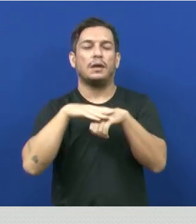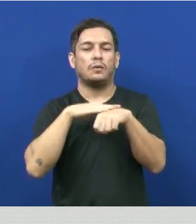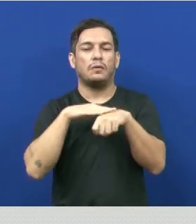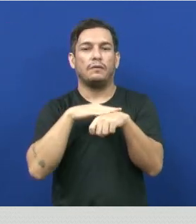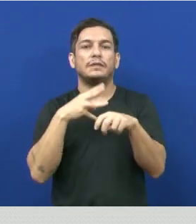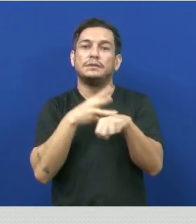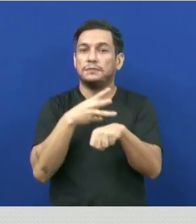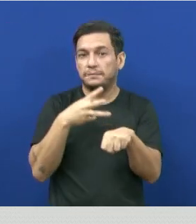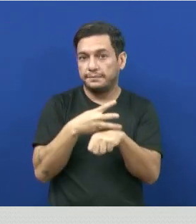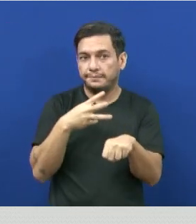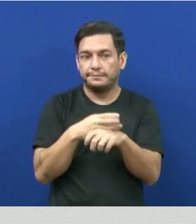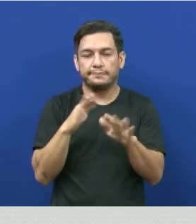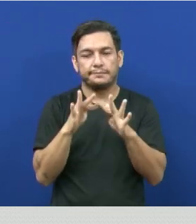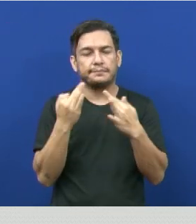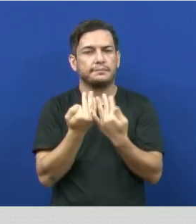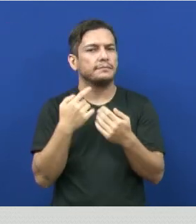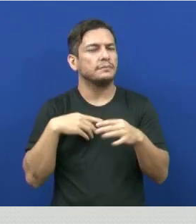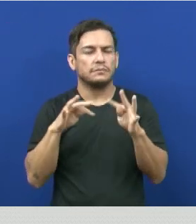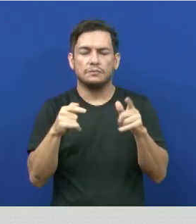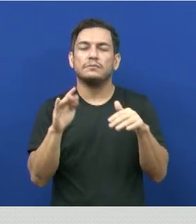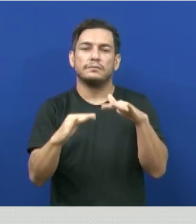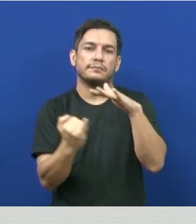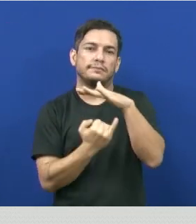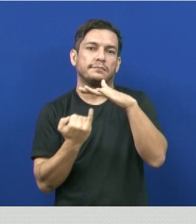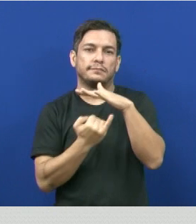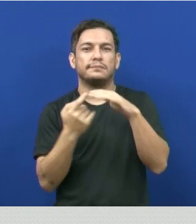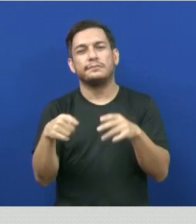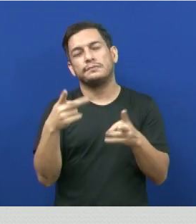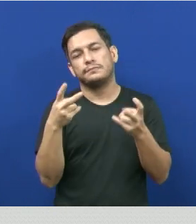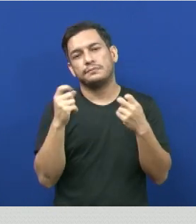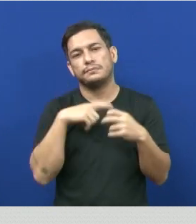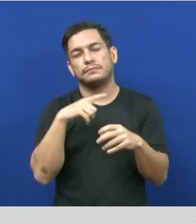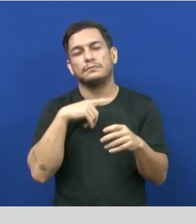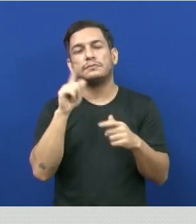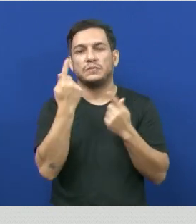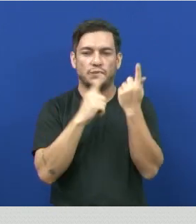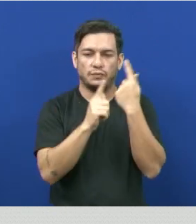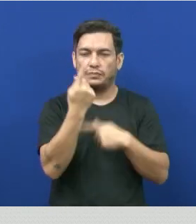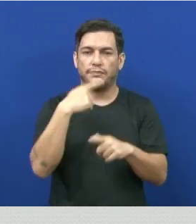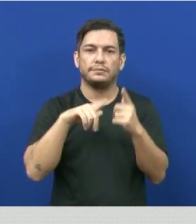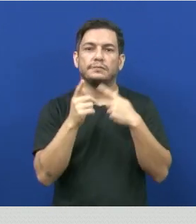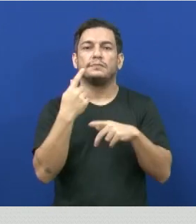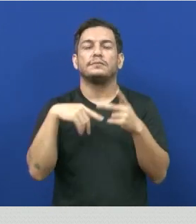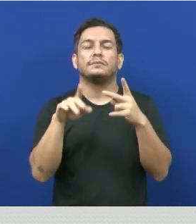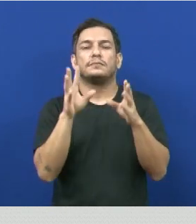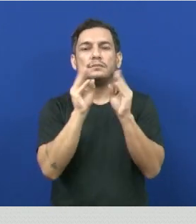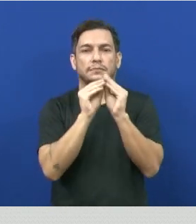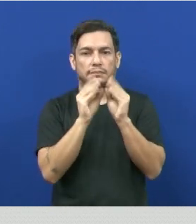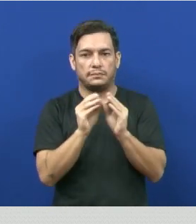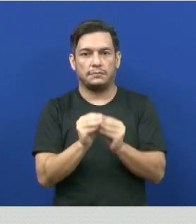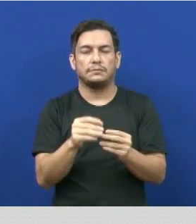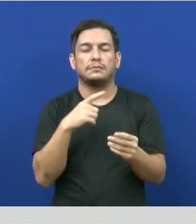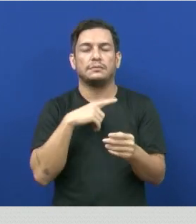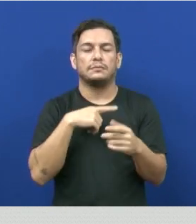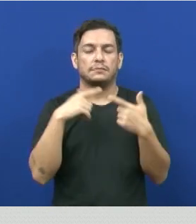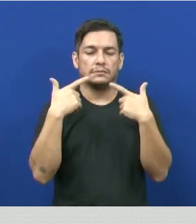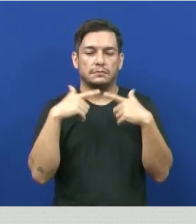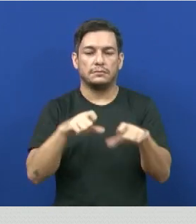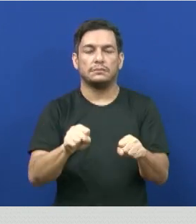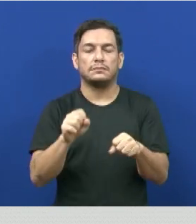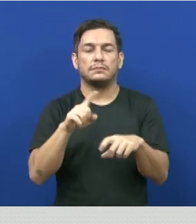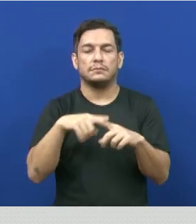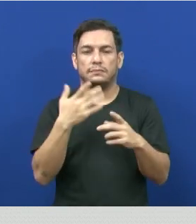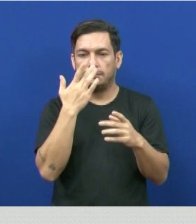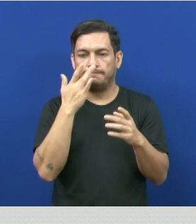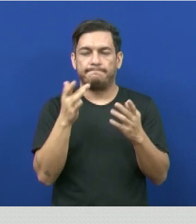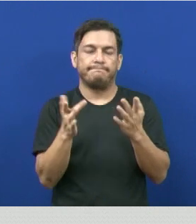conversa no whatsapp e familiar tudo aquilo informal percebam que existem gírias e abreviações existem uma linguagem